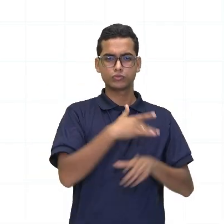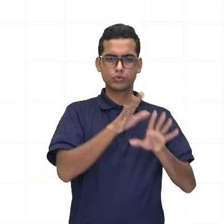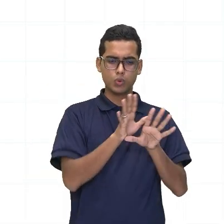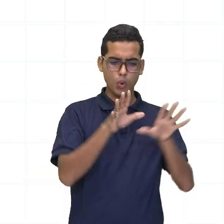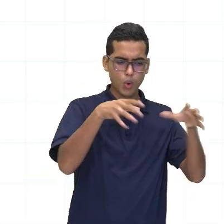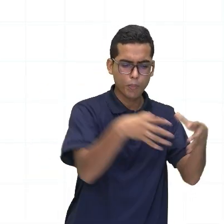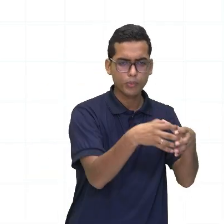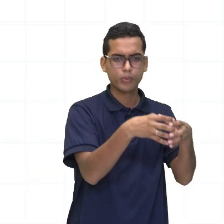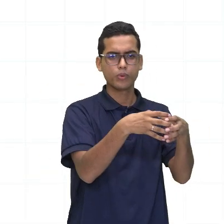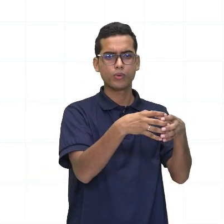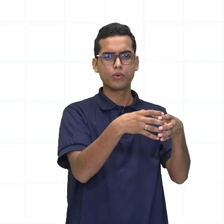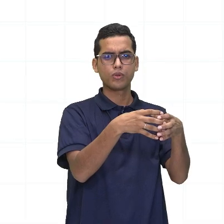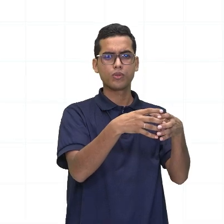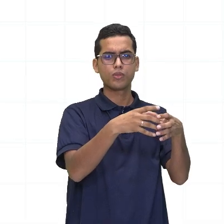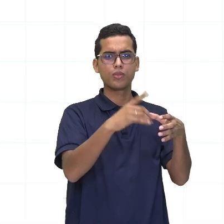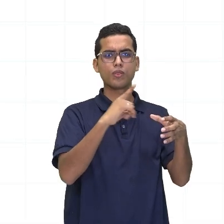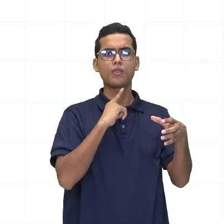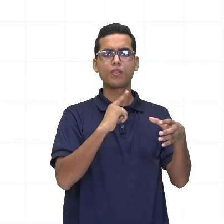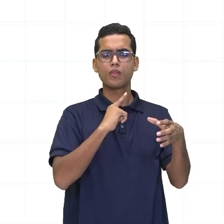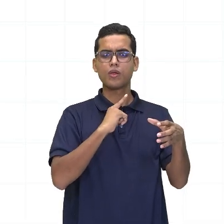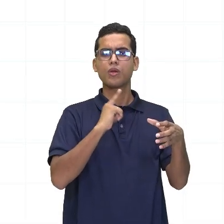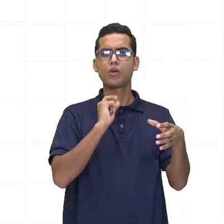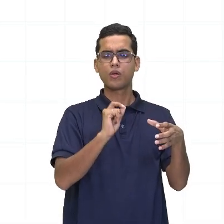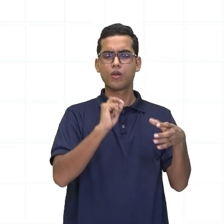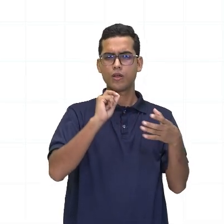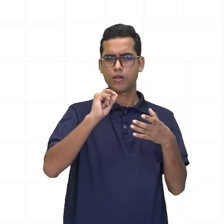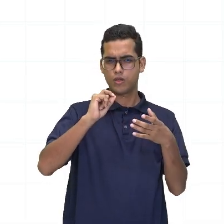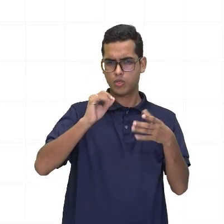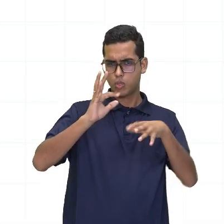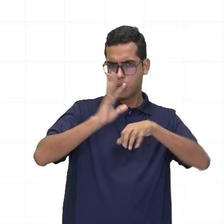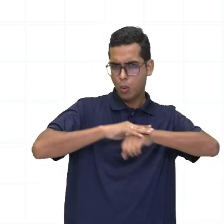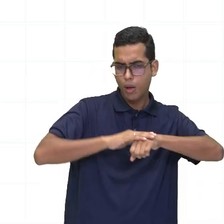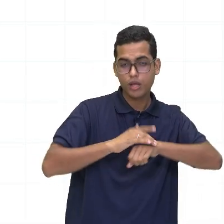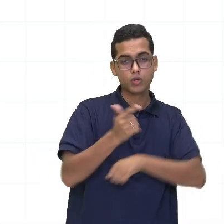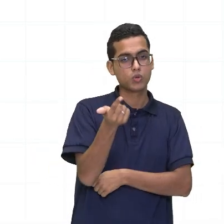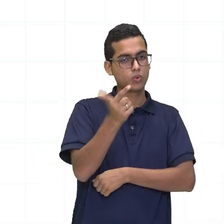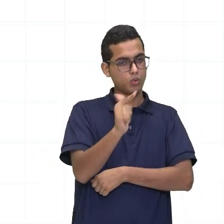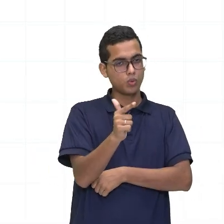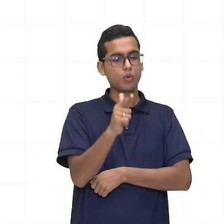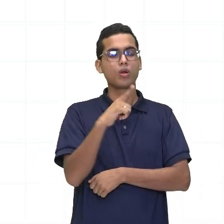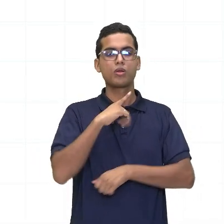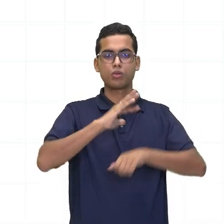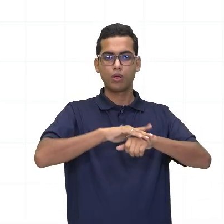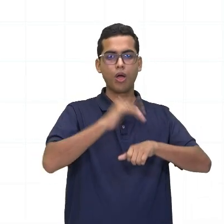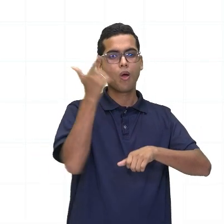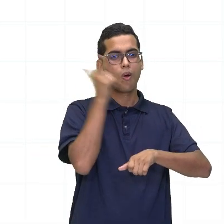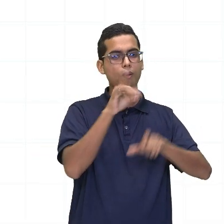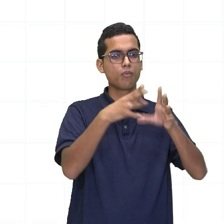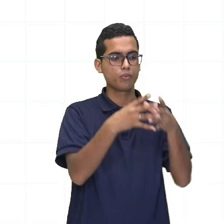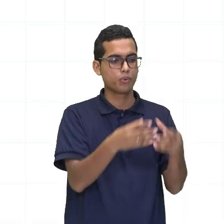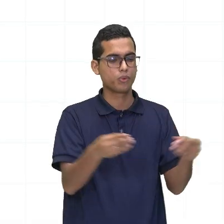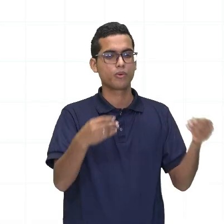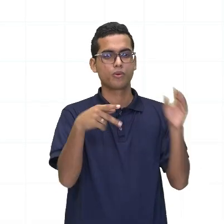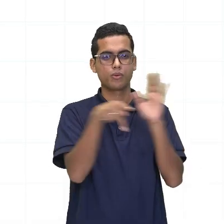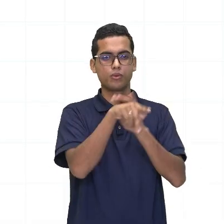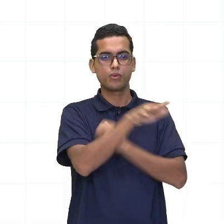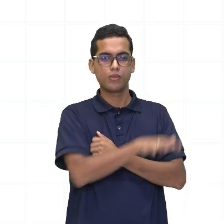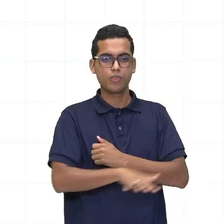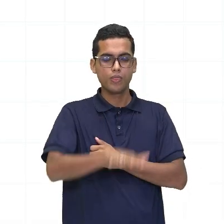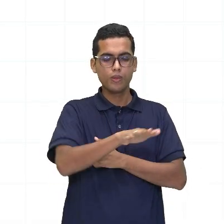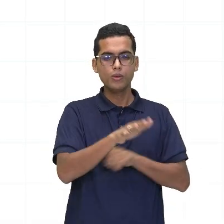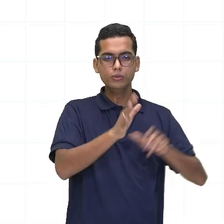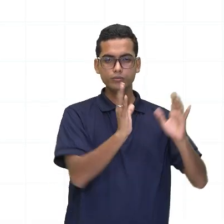gente tem a ausência dessas doenças, né? Quando a gente consegue eliminar ali algumas doenças do âmbito